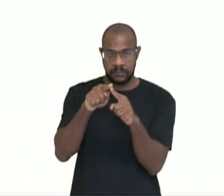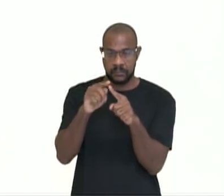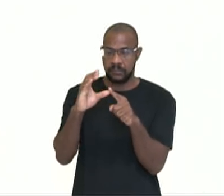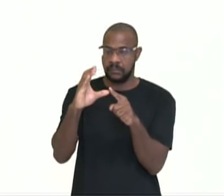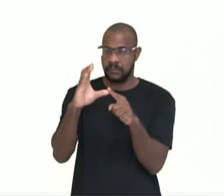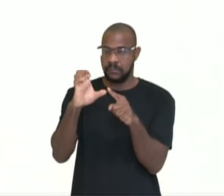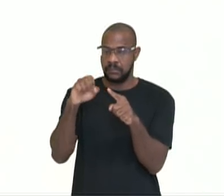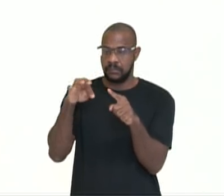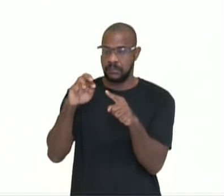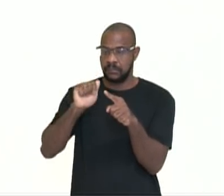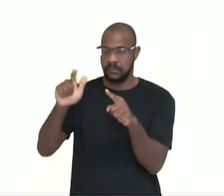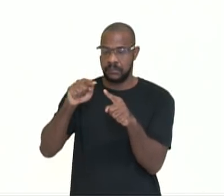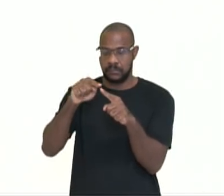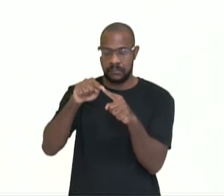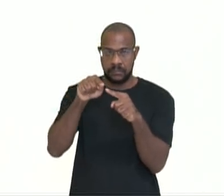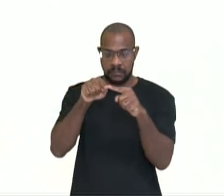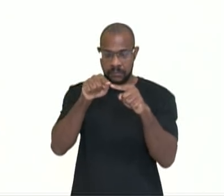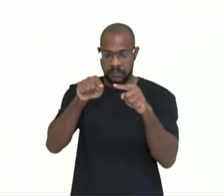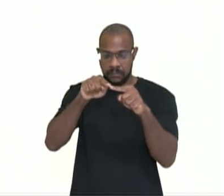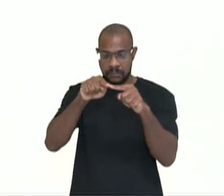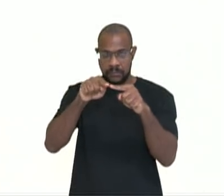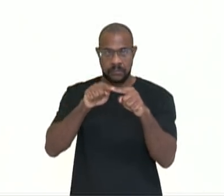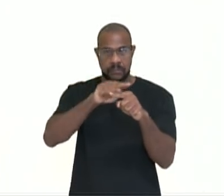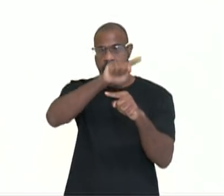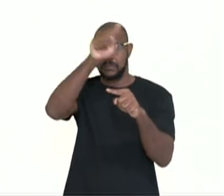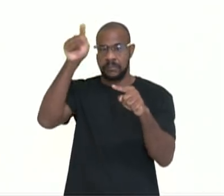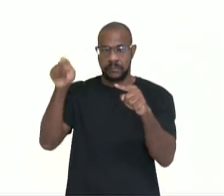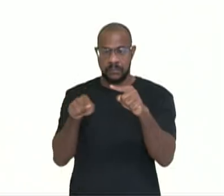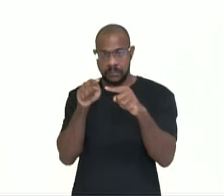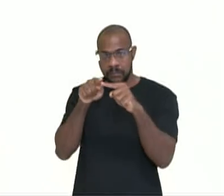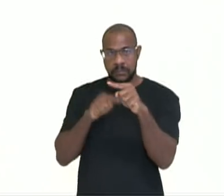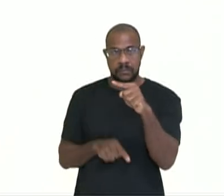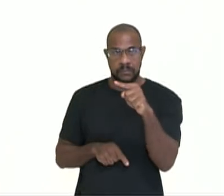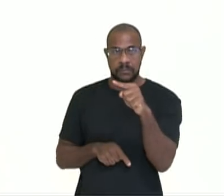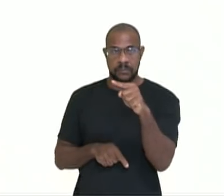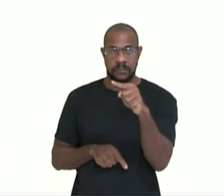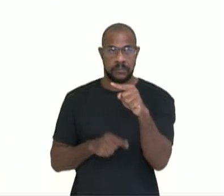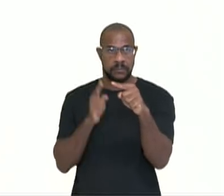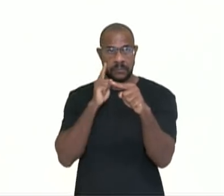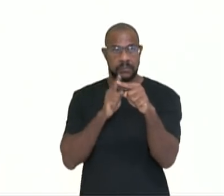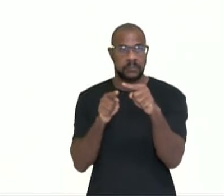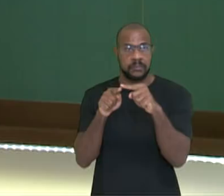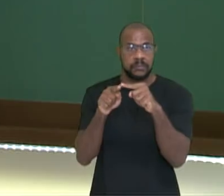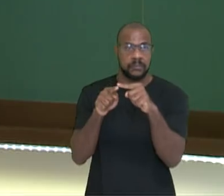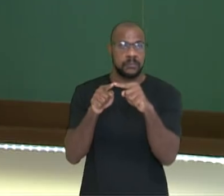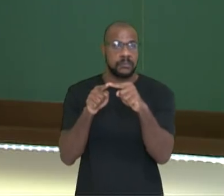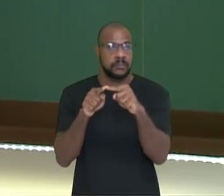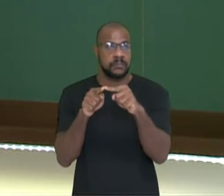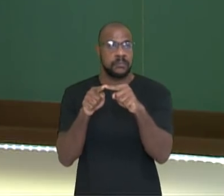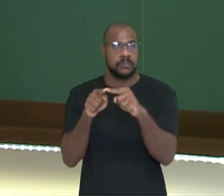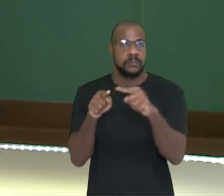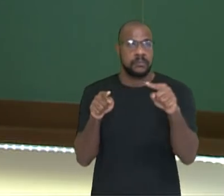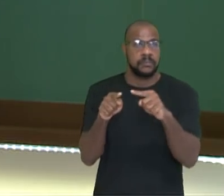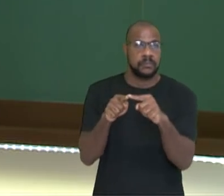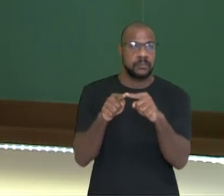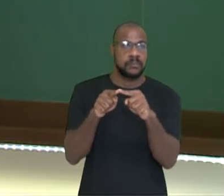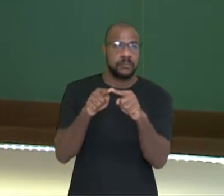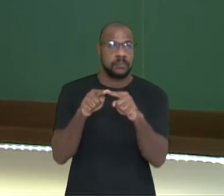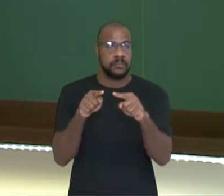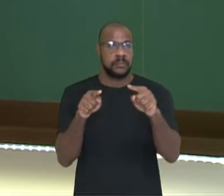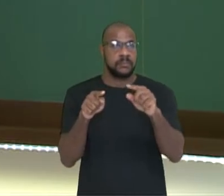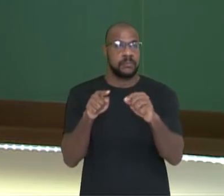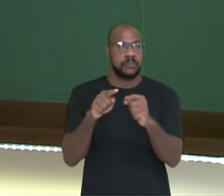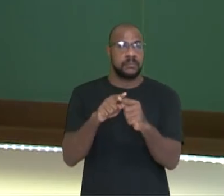sua origem coincide com o centro da circunferência trigonométrica, tá? E o ângulo formado